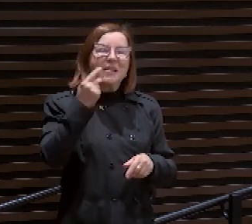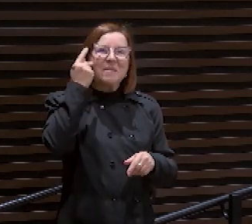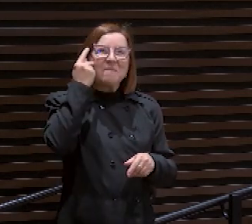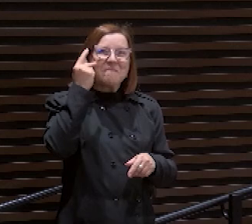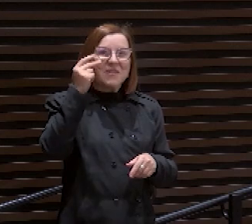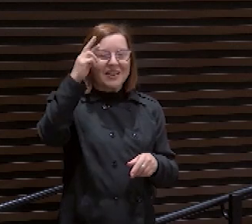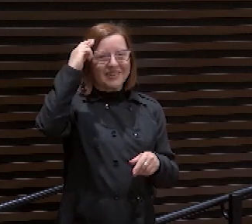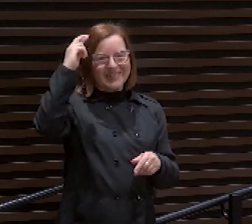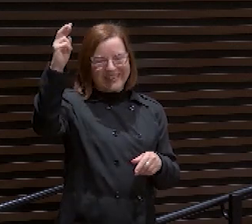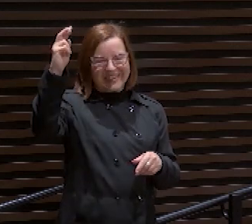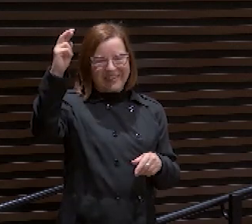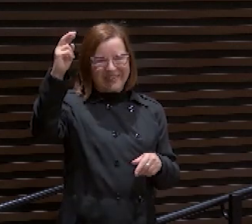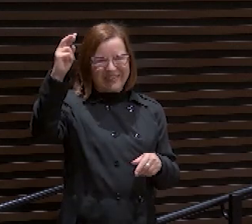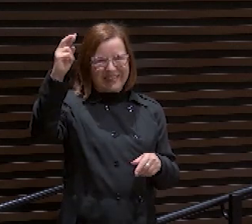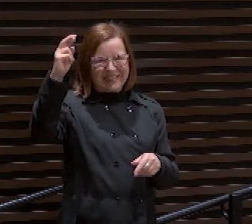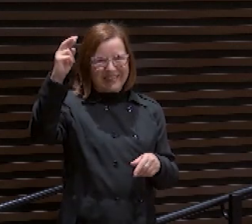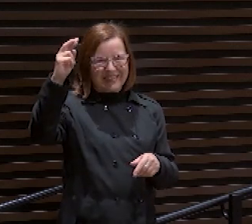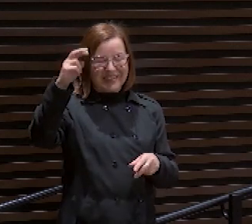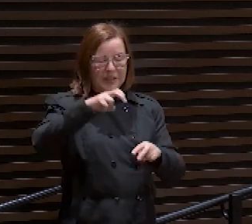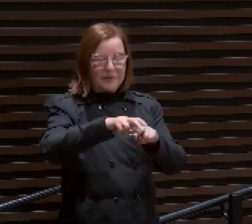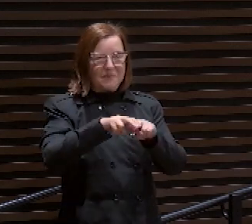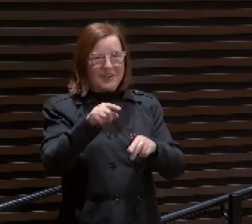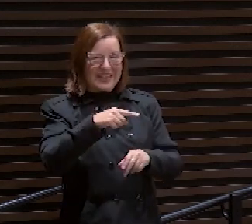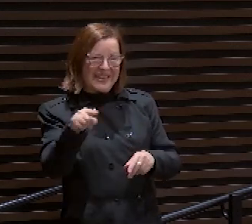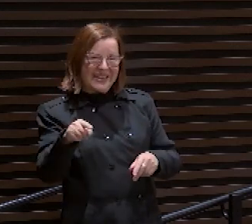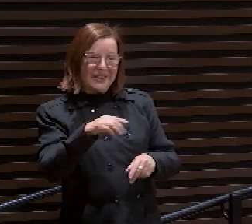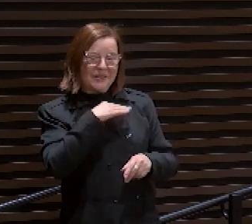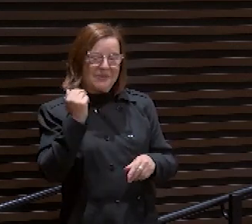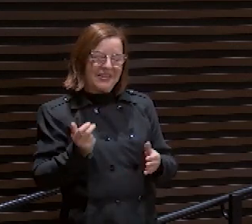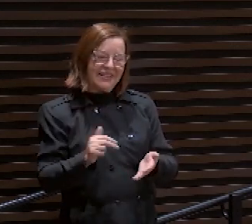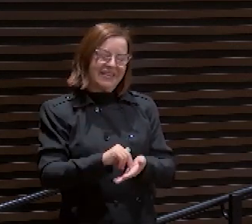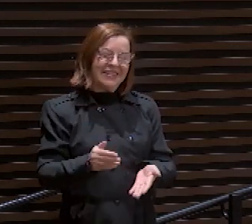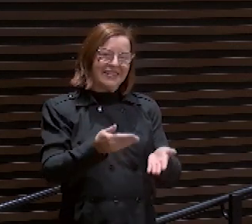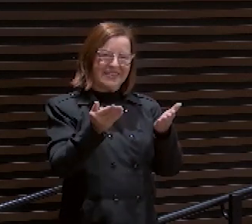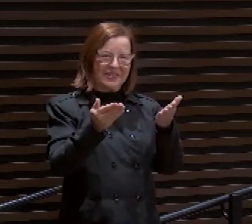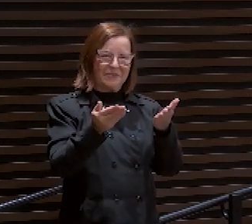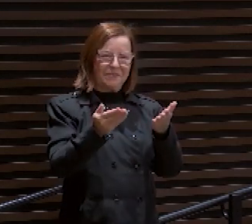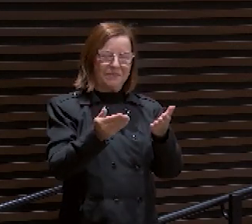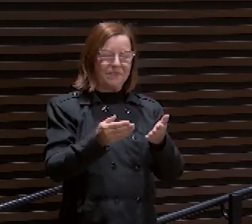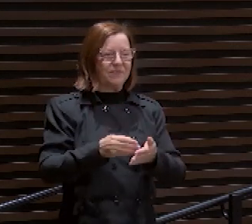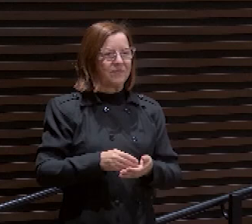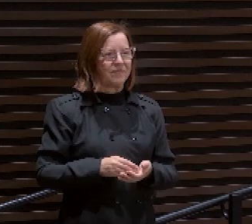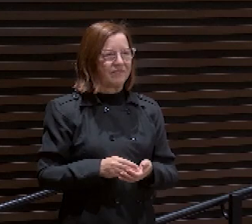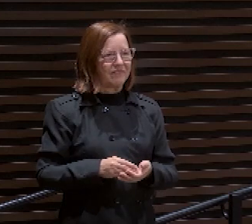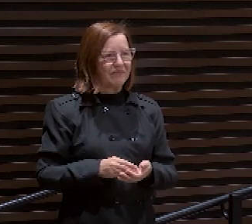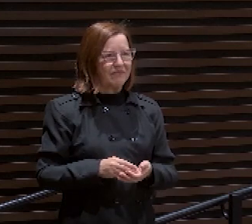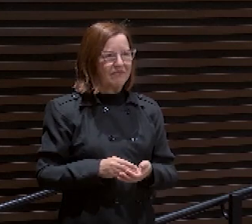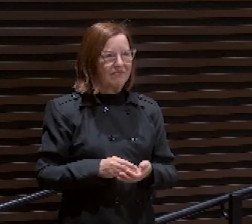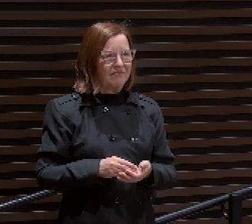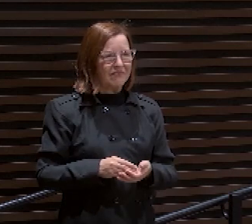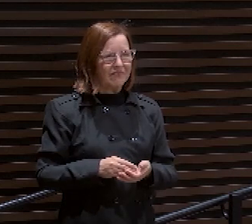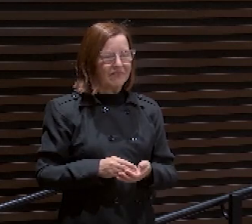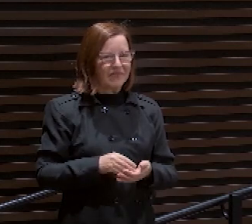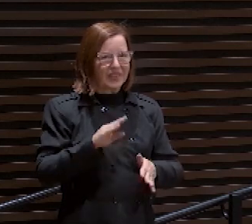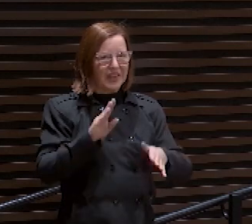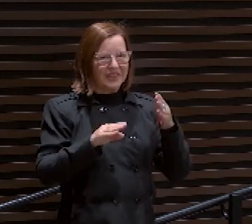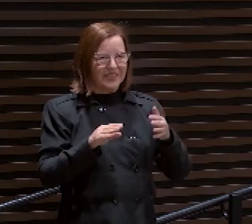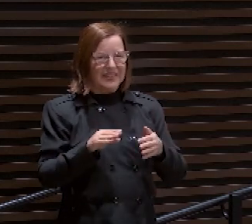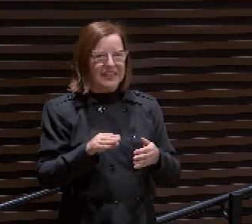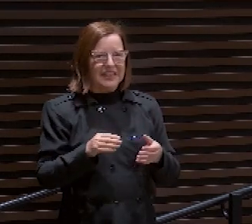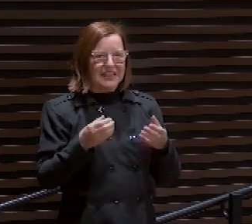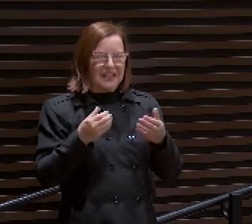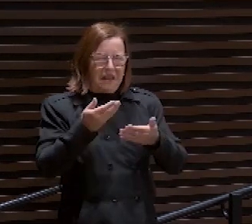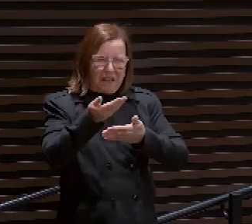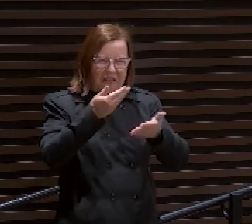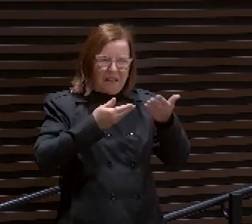ressuscitou. E muitas vezes nós nos pegando vivendo para si, né? Retribuindo ofensa com ofensa,